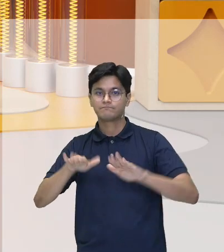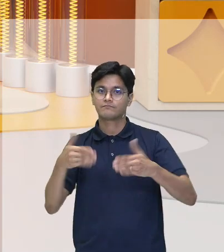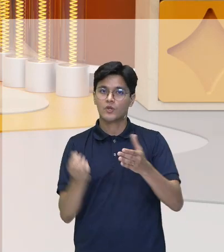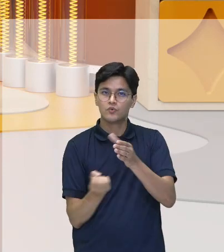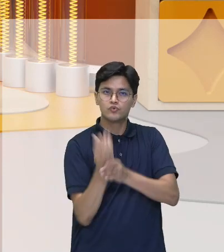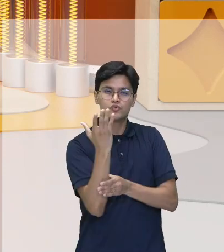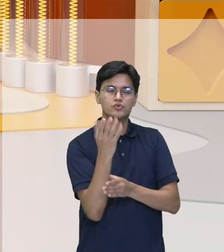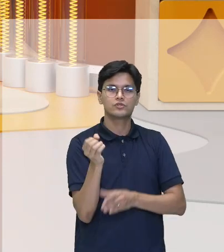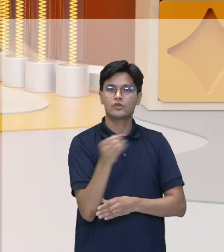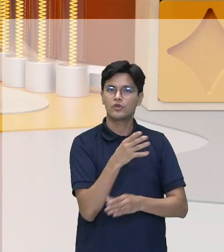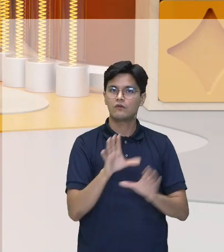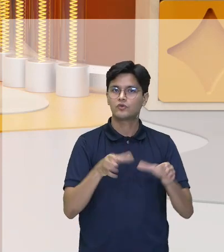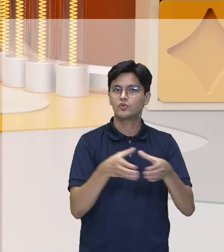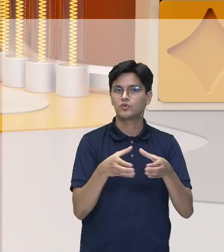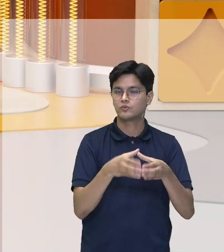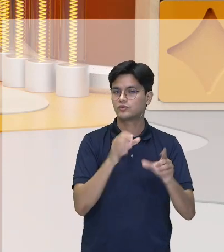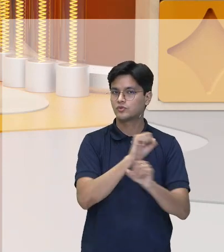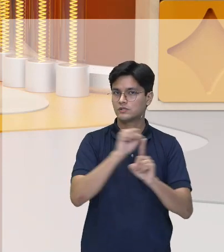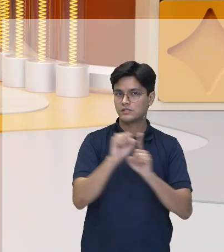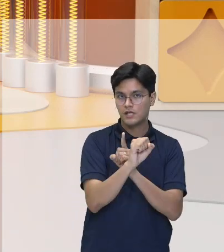pelos turco-otomanos em